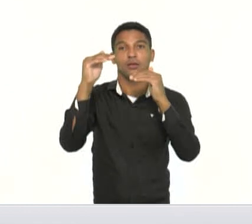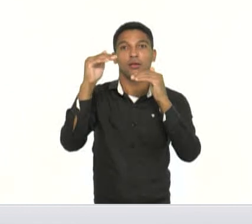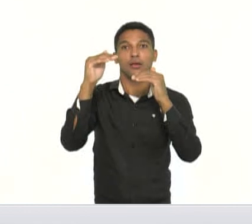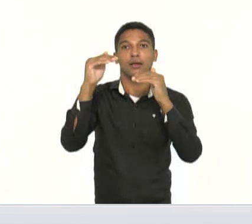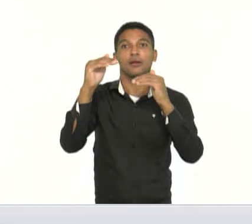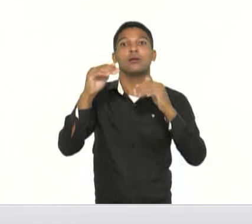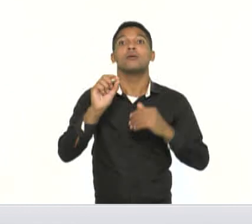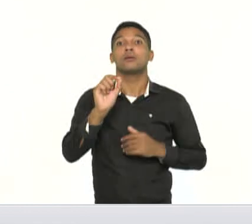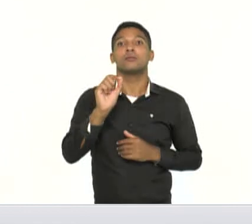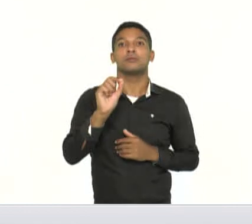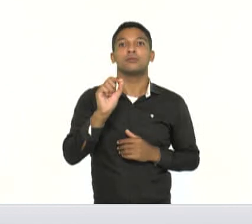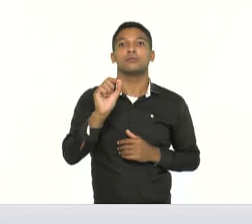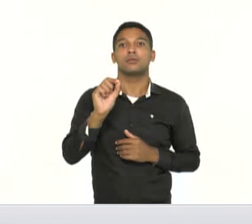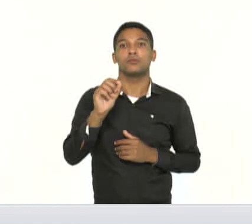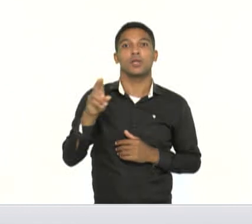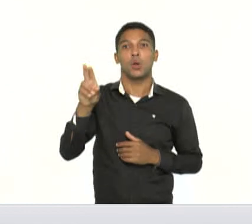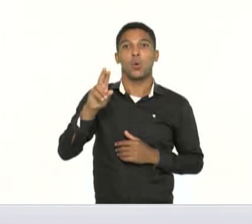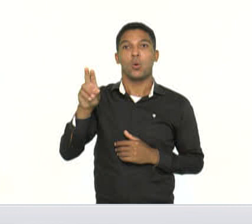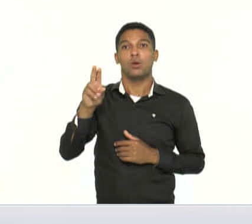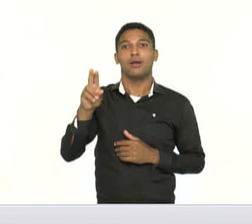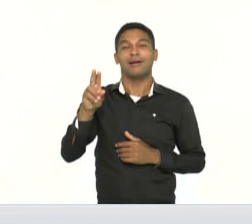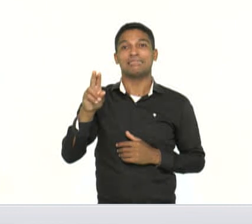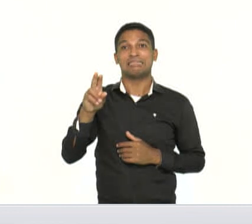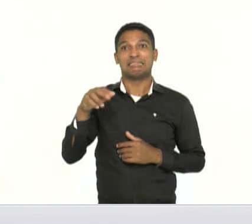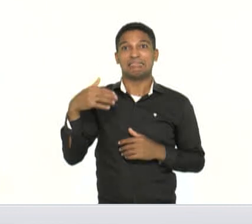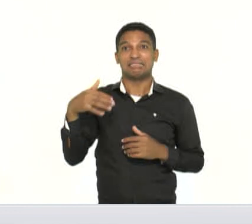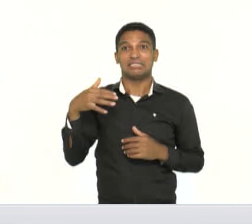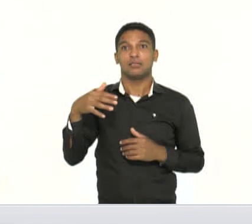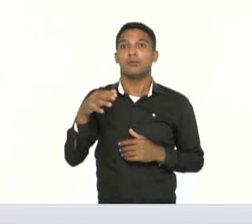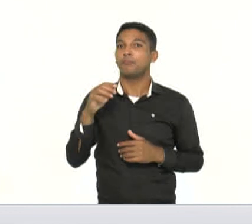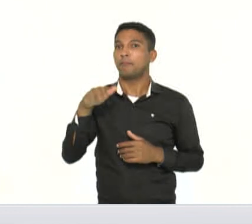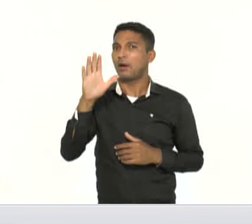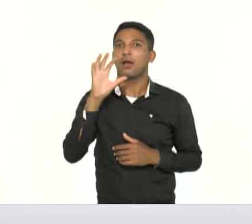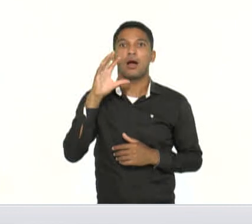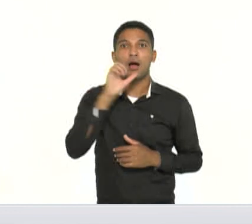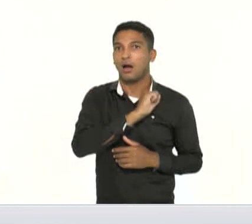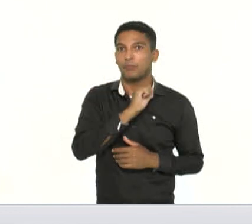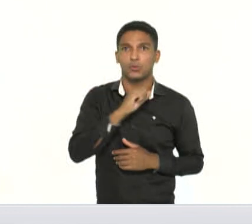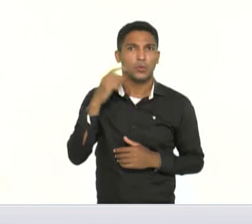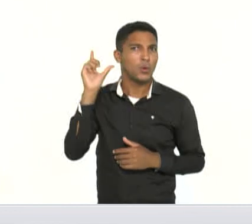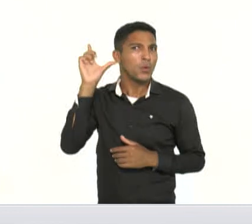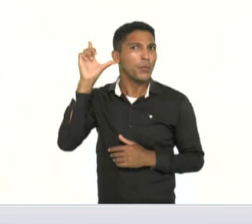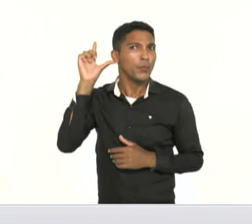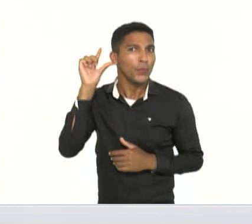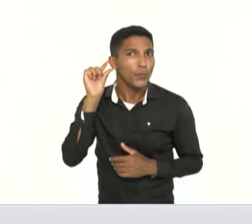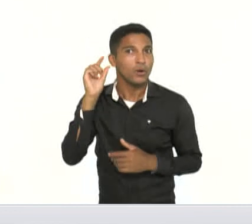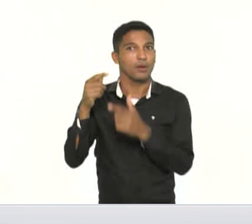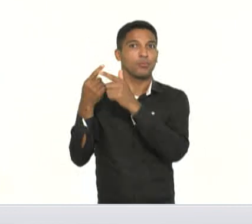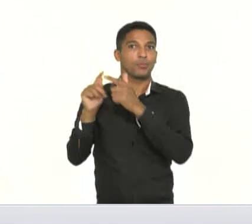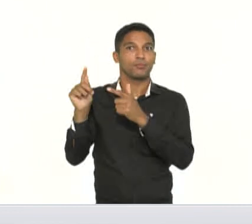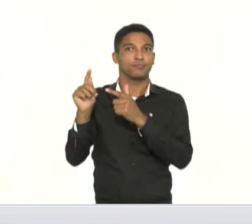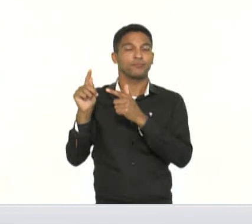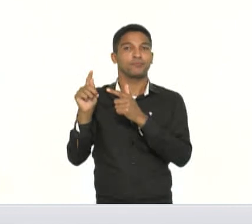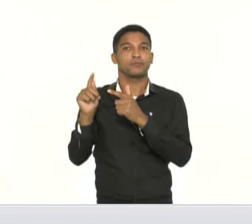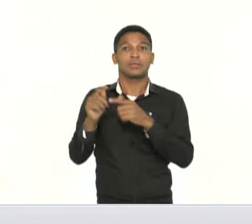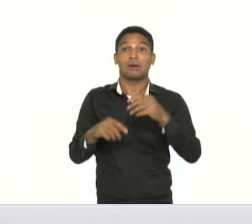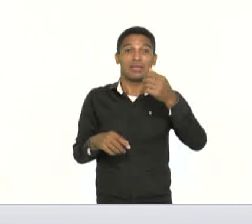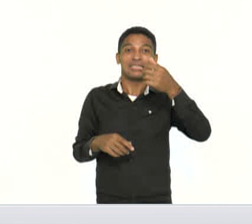de exposição, então aparece mais rápido. E acima de 115 decibéis, os danos